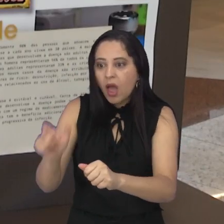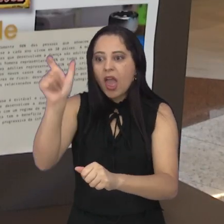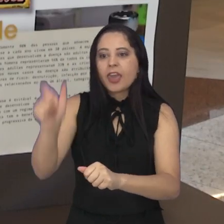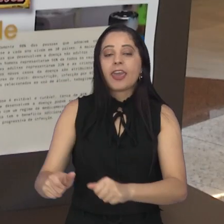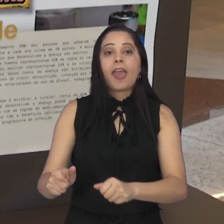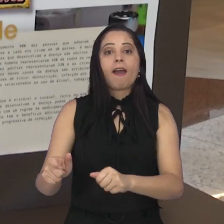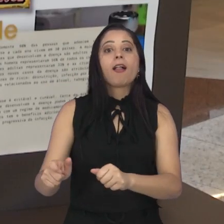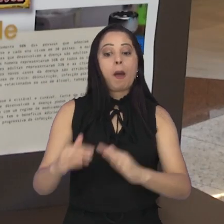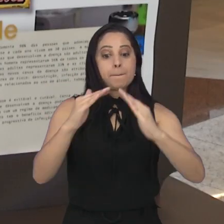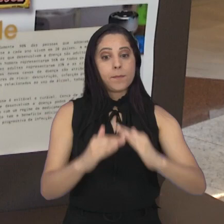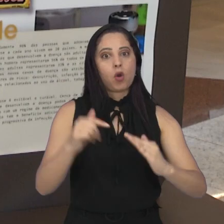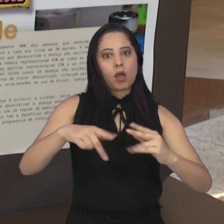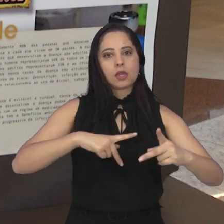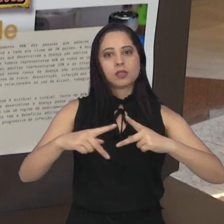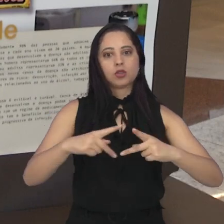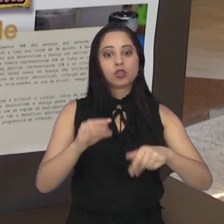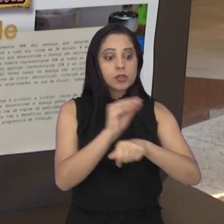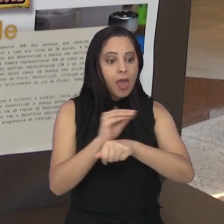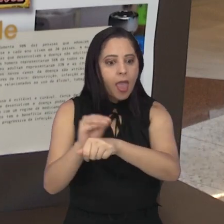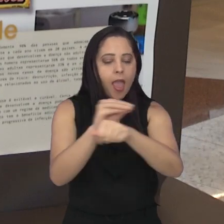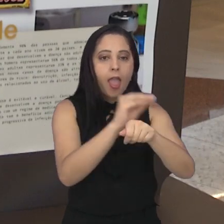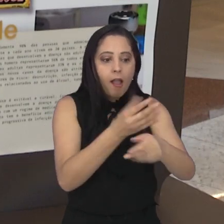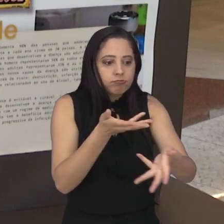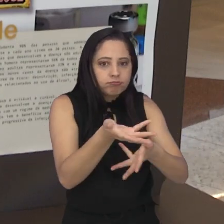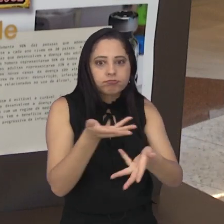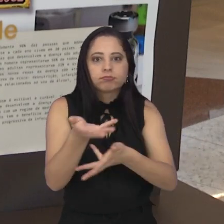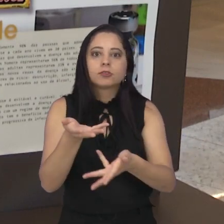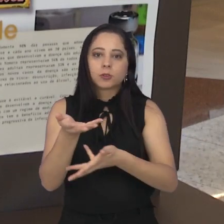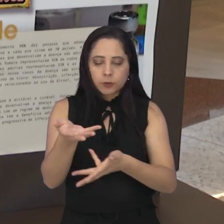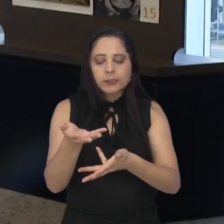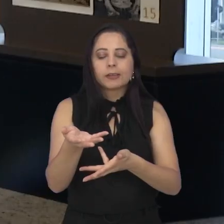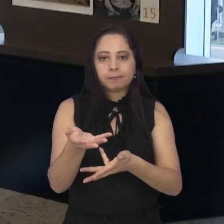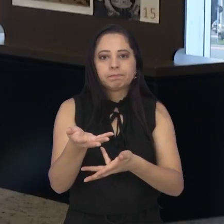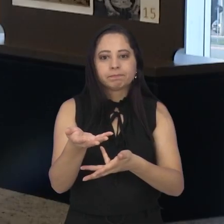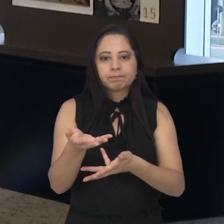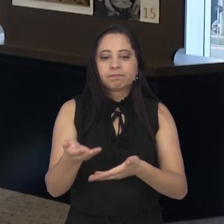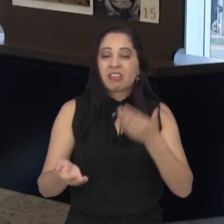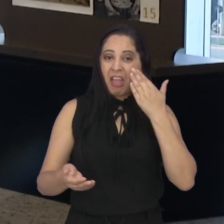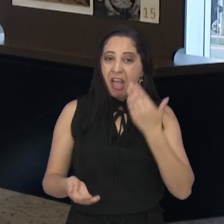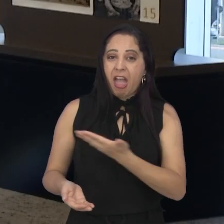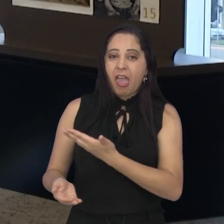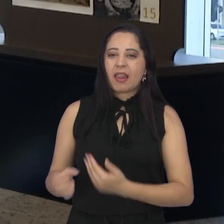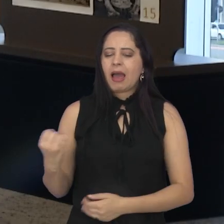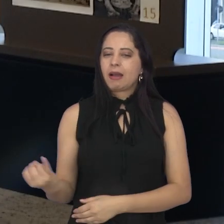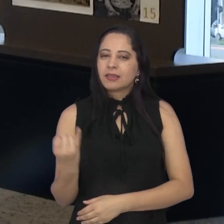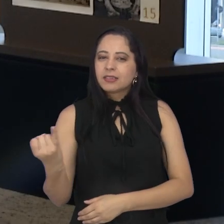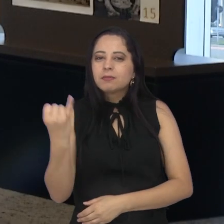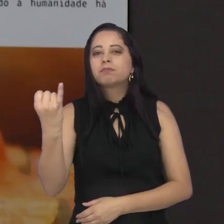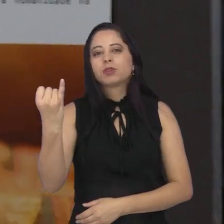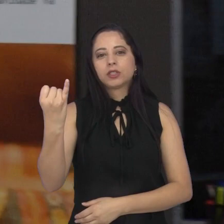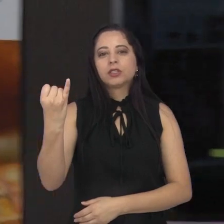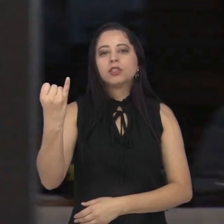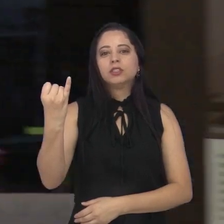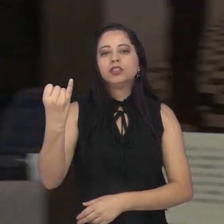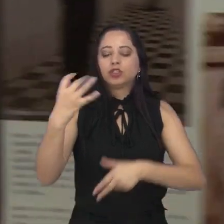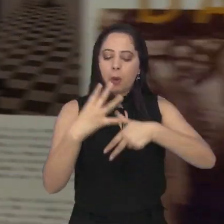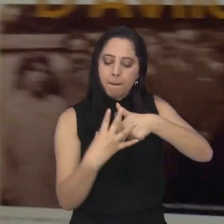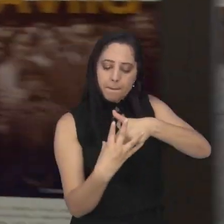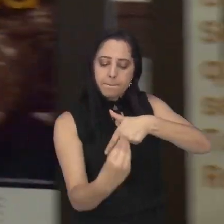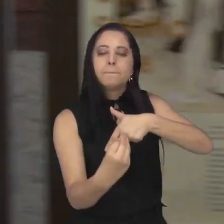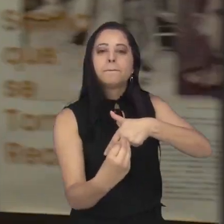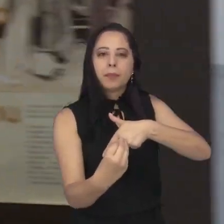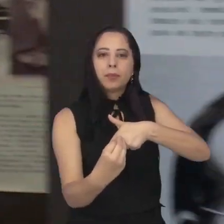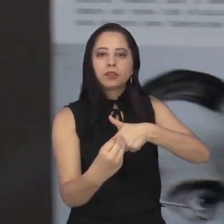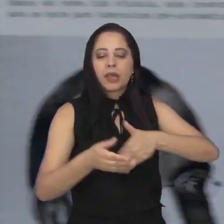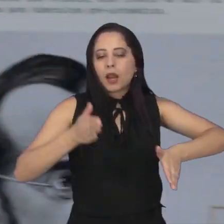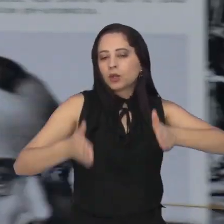para acolher os pacientes que não recebiam tratamento digno. Ela é um dos exemplos de tantas figuras importantes